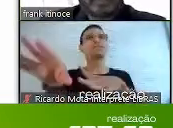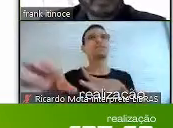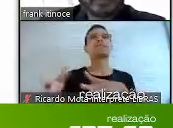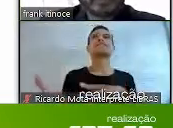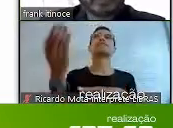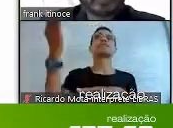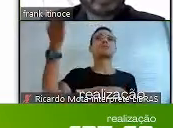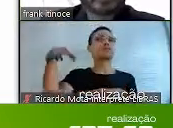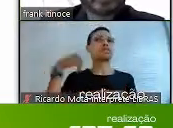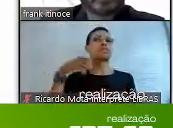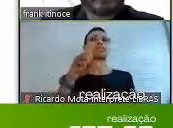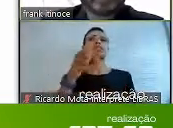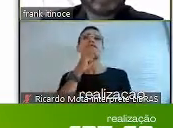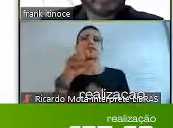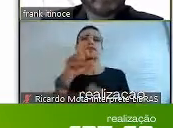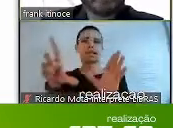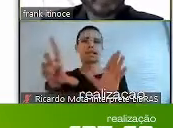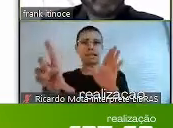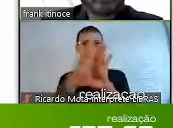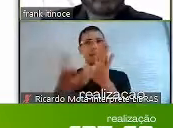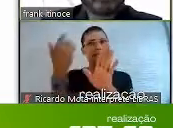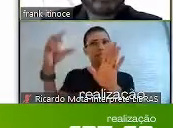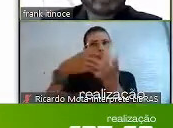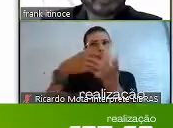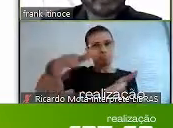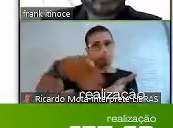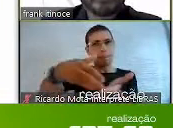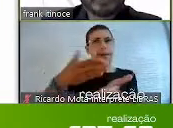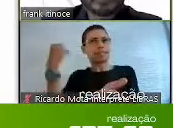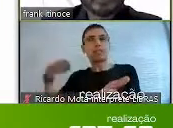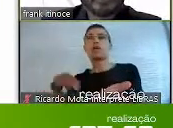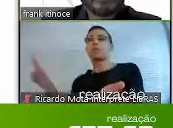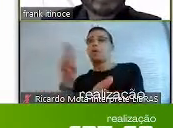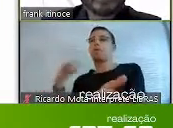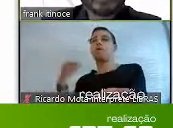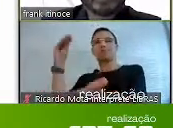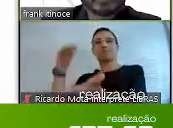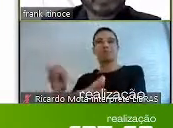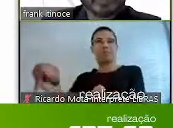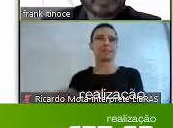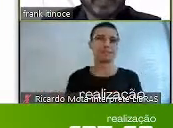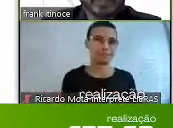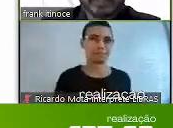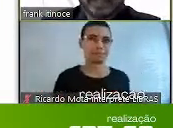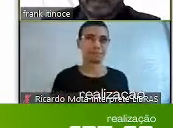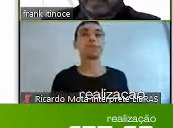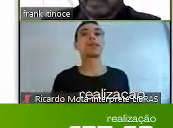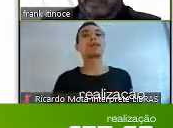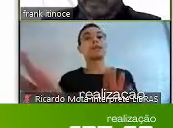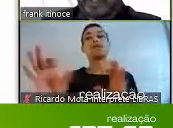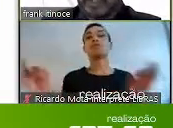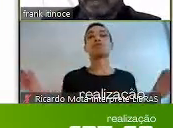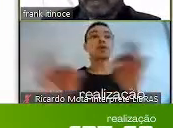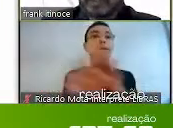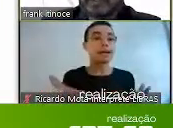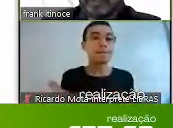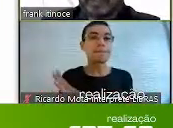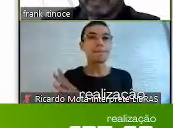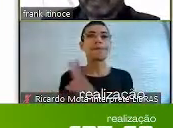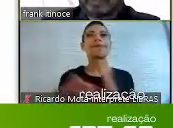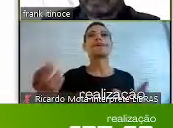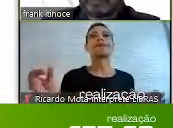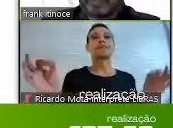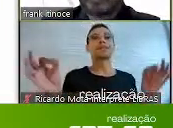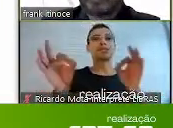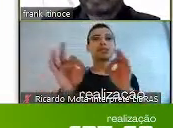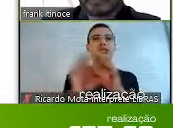E acabei aposentando quando a gente conseguiu fazer a conclusão da revisão das instruções técnicas, né? Que foi comentado tanto pelo